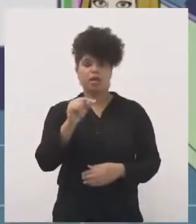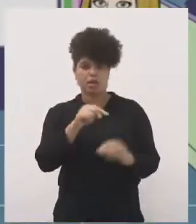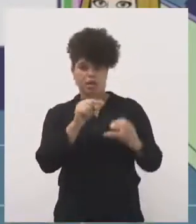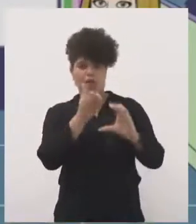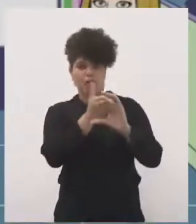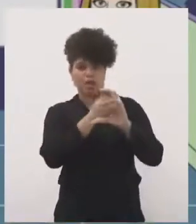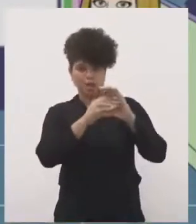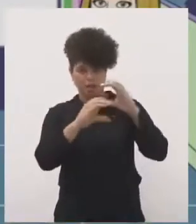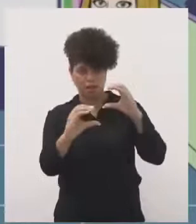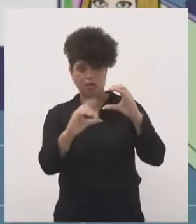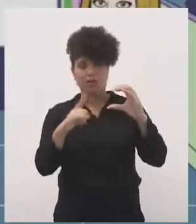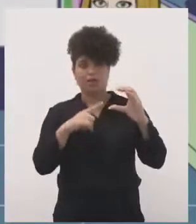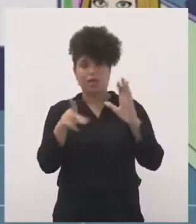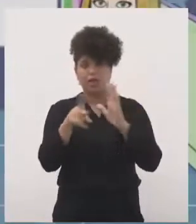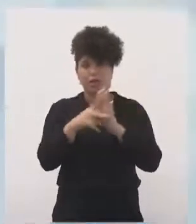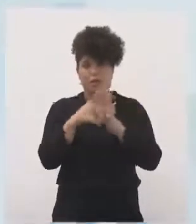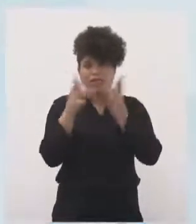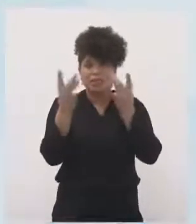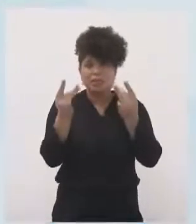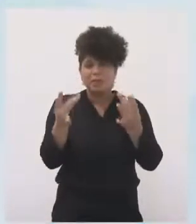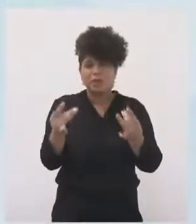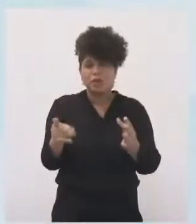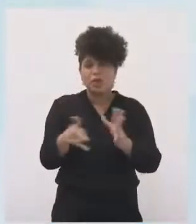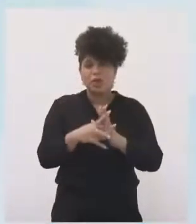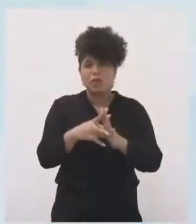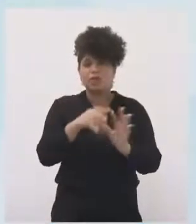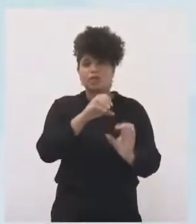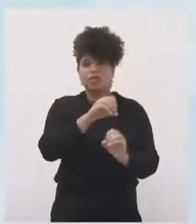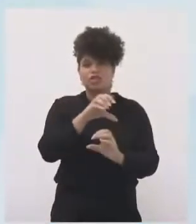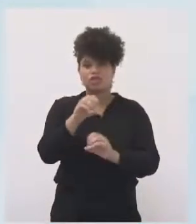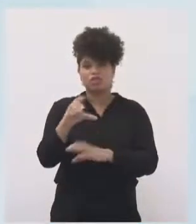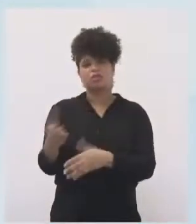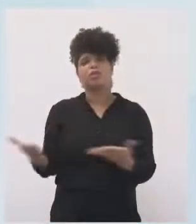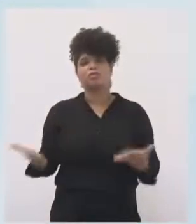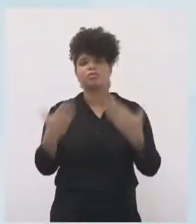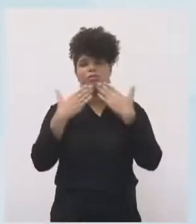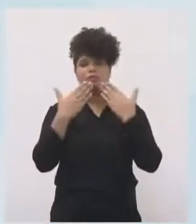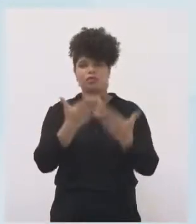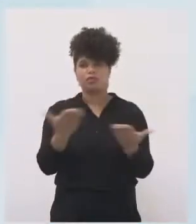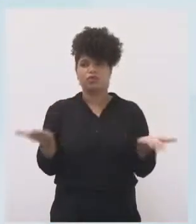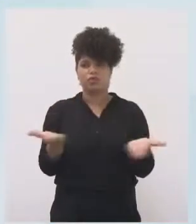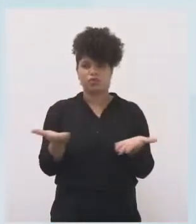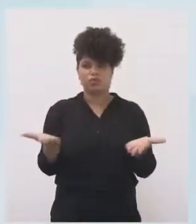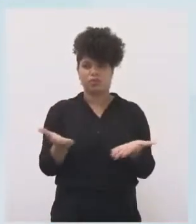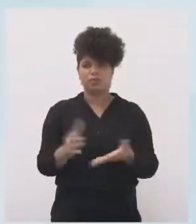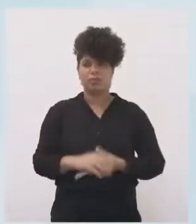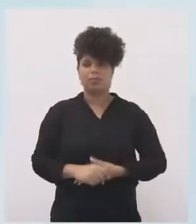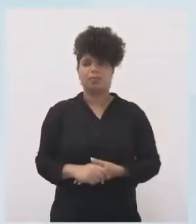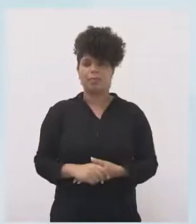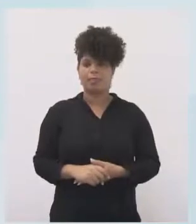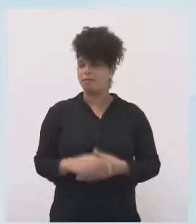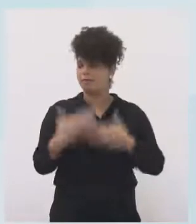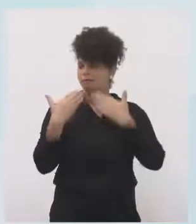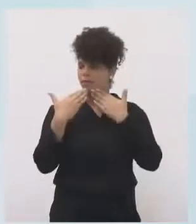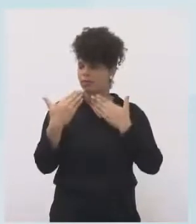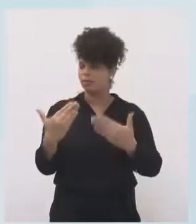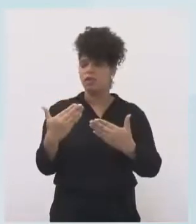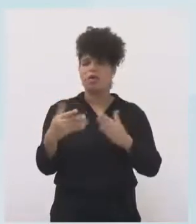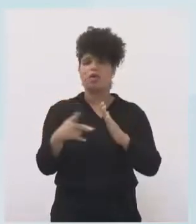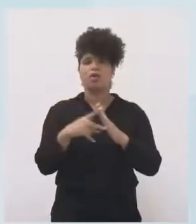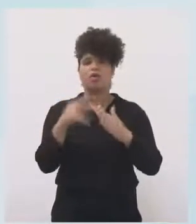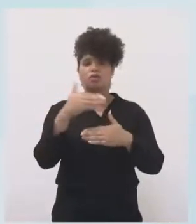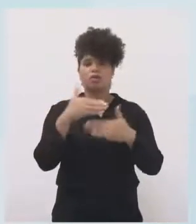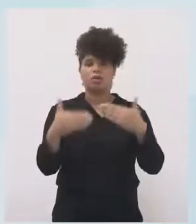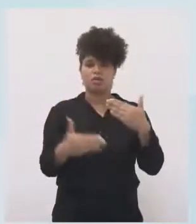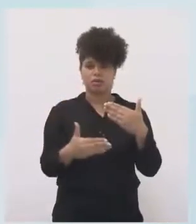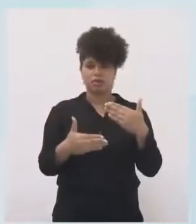versão específica para a educação, e é essa versão que eu quero apresentar para vocês hoje. Pode passar o slide, por favor.